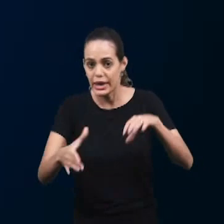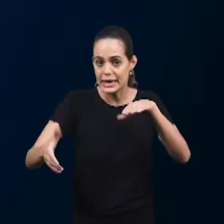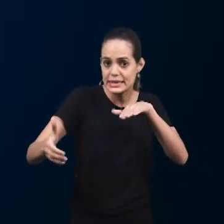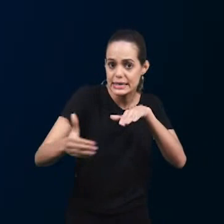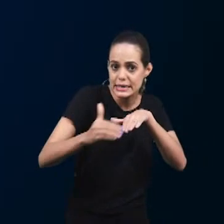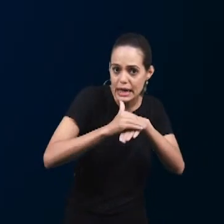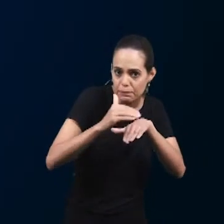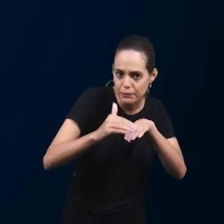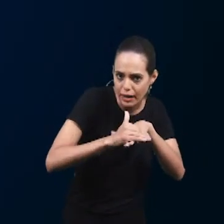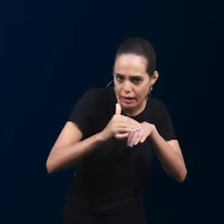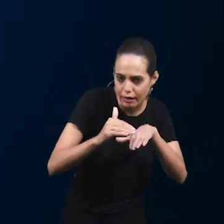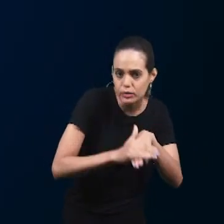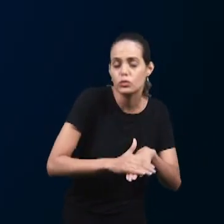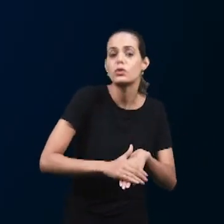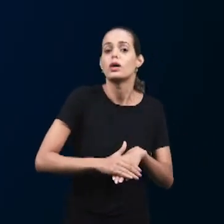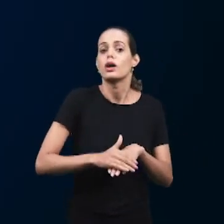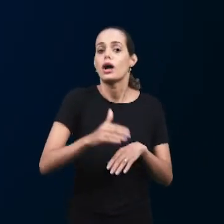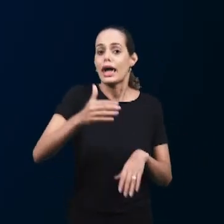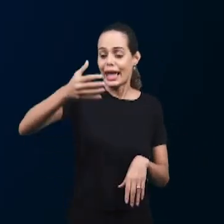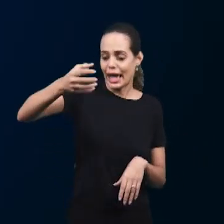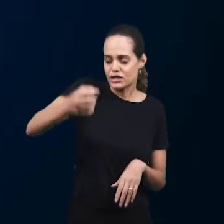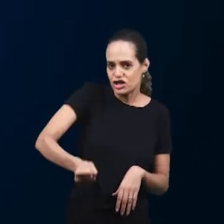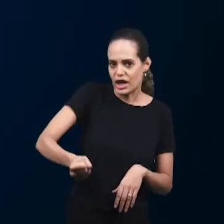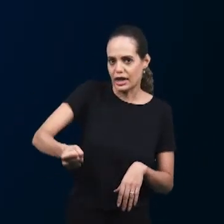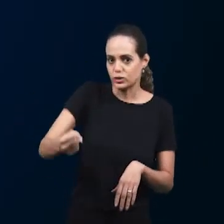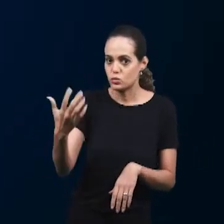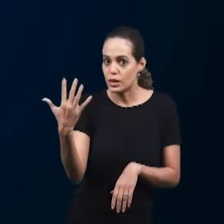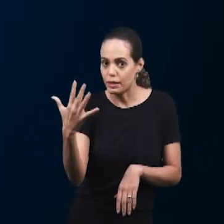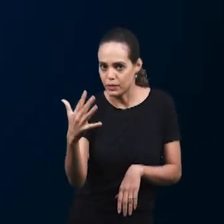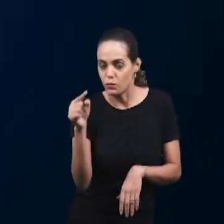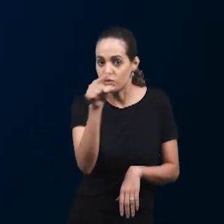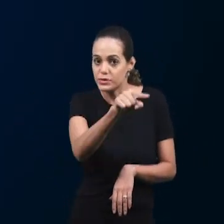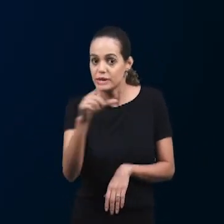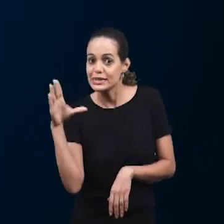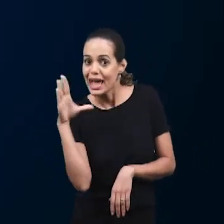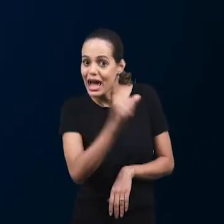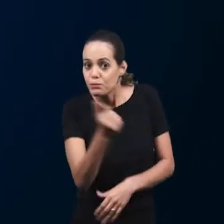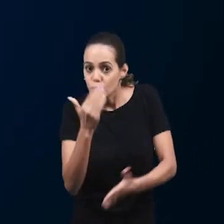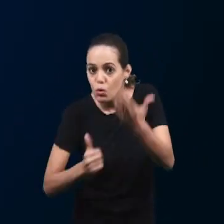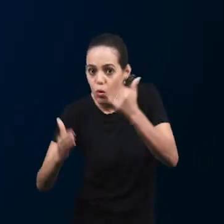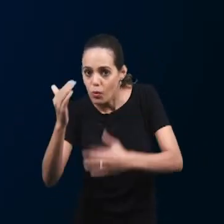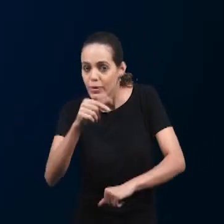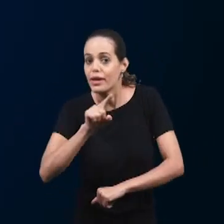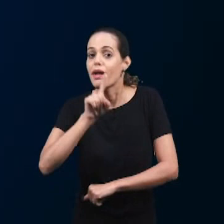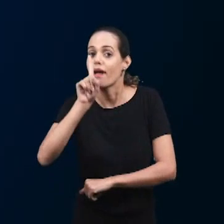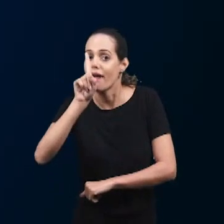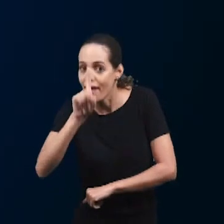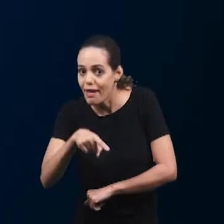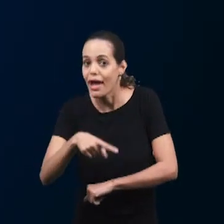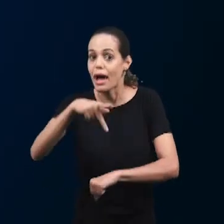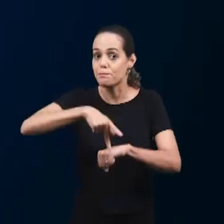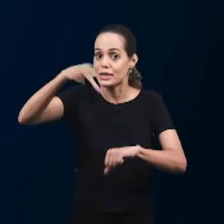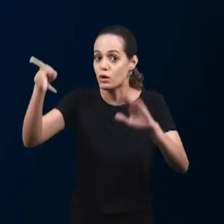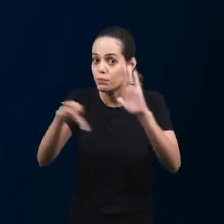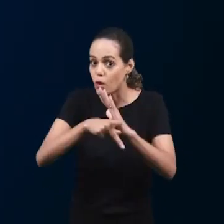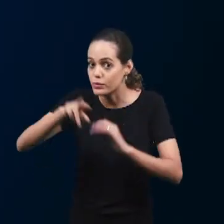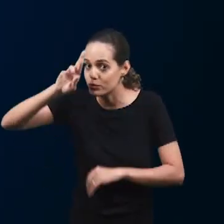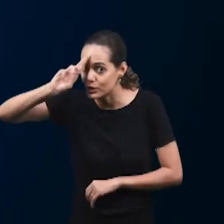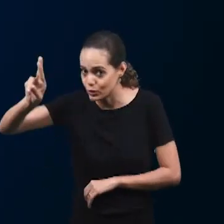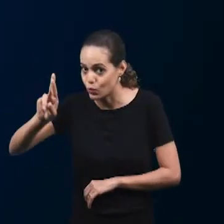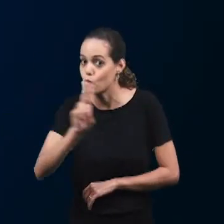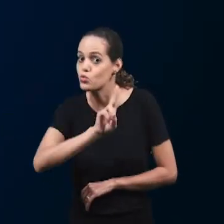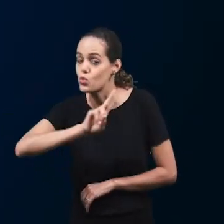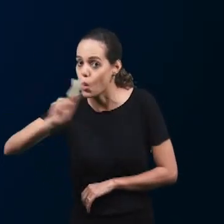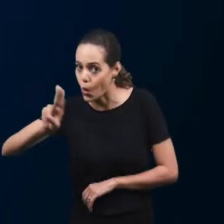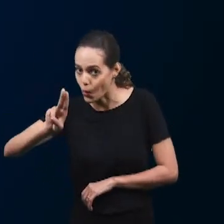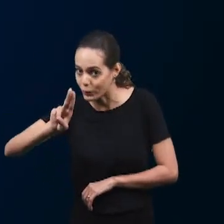vossos sapatos nos pés e o vosso cajado na mão, e o vos comereis apressadamente. Essa é a Páscoa do Senhor. O nome